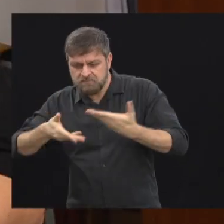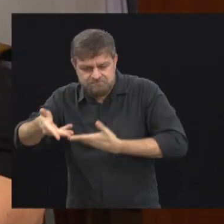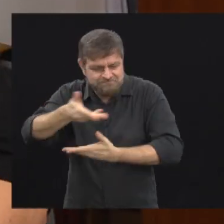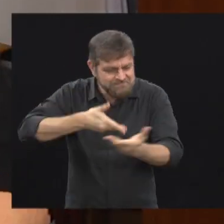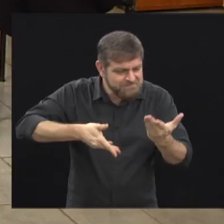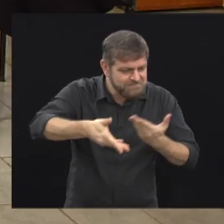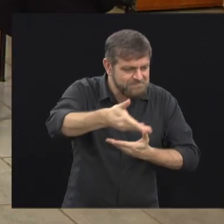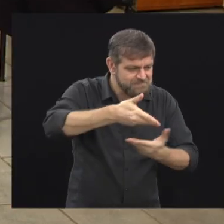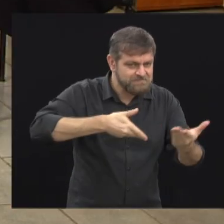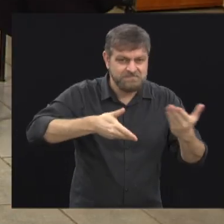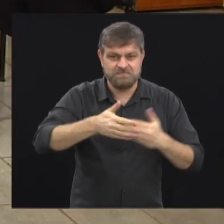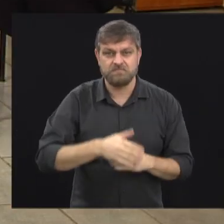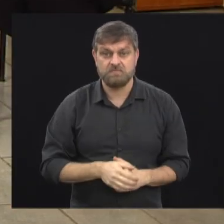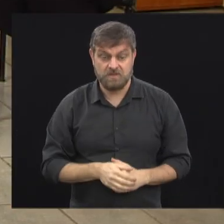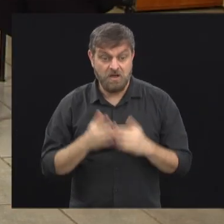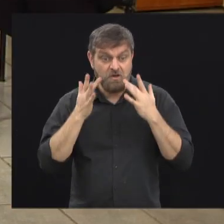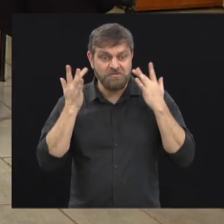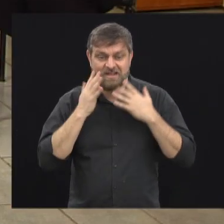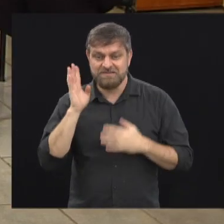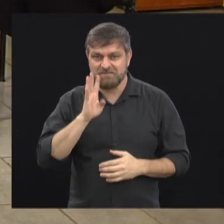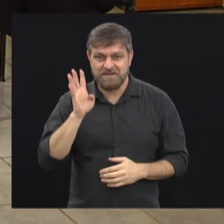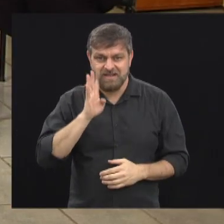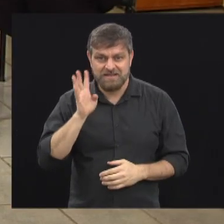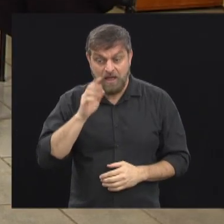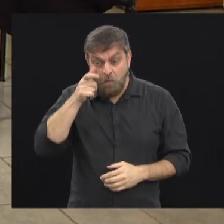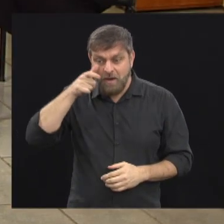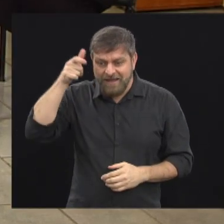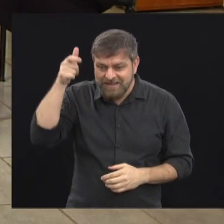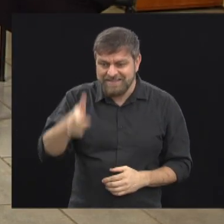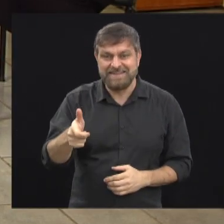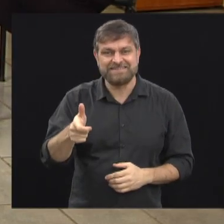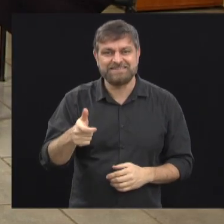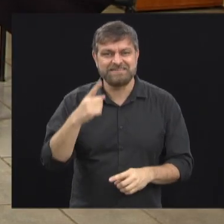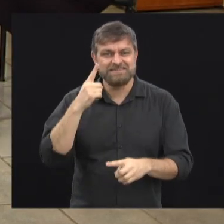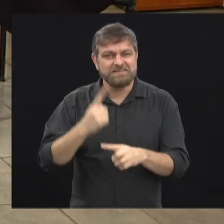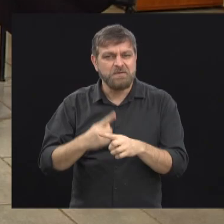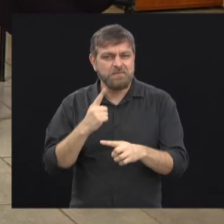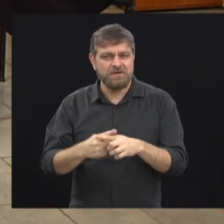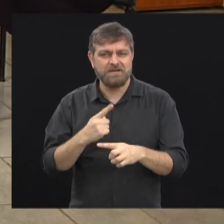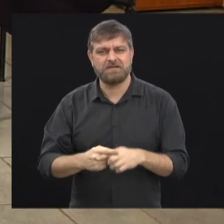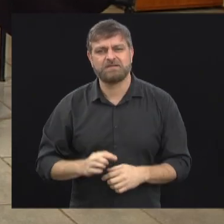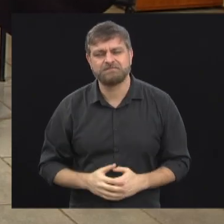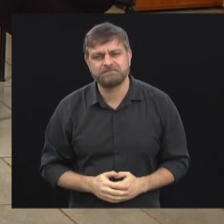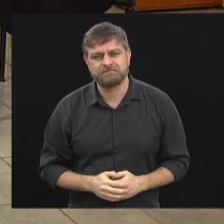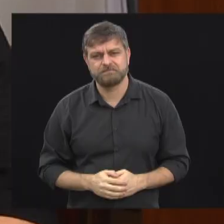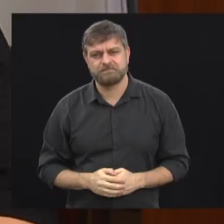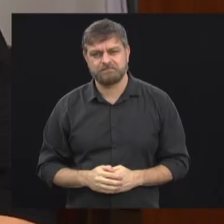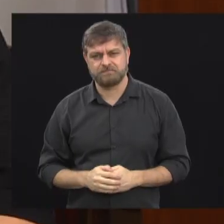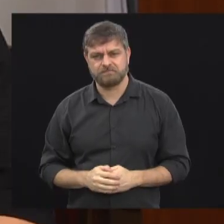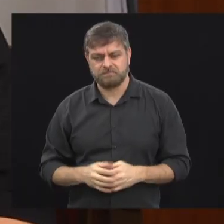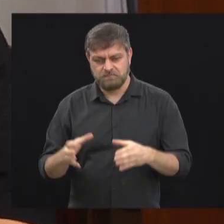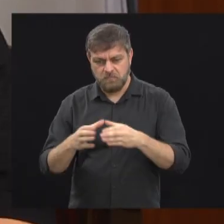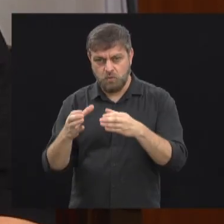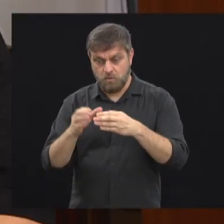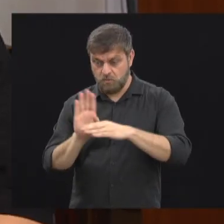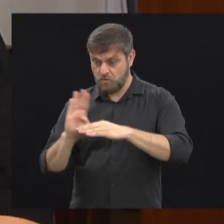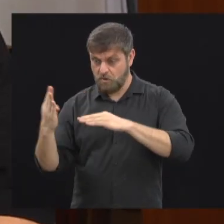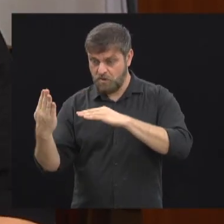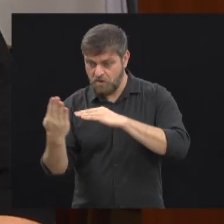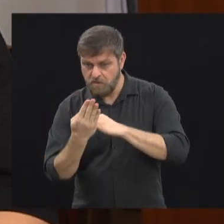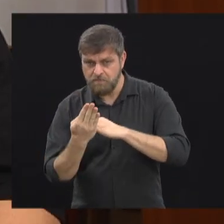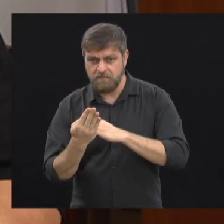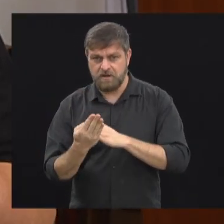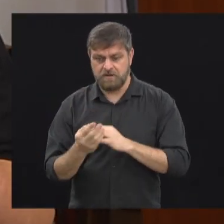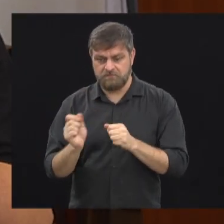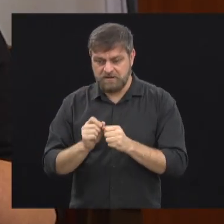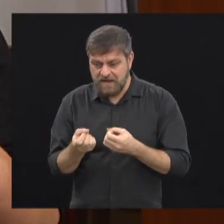interlocução, né, entre eles. E é muito interessante porque ele trabalha a